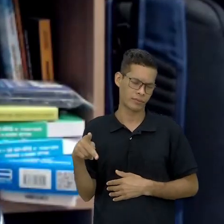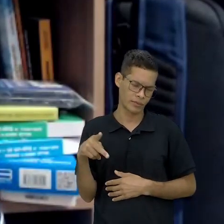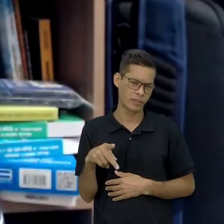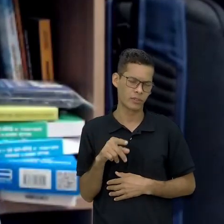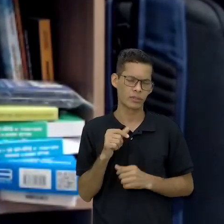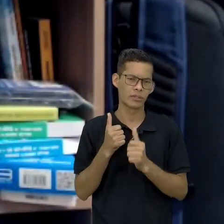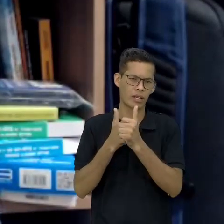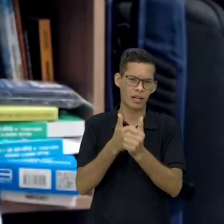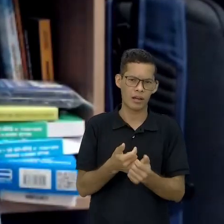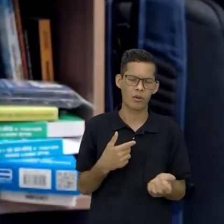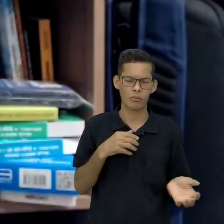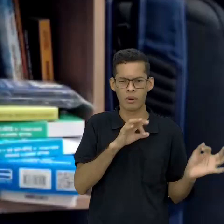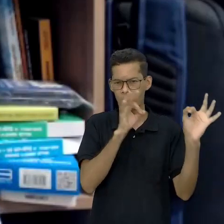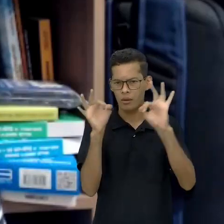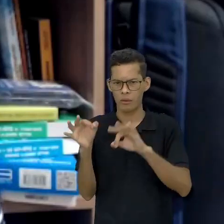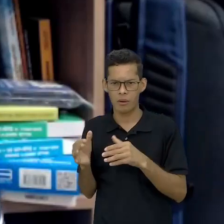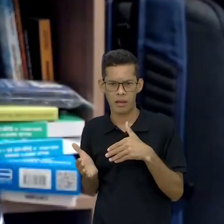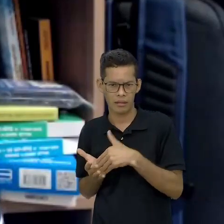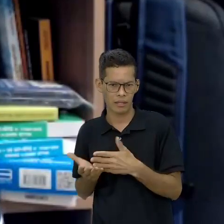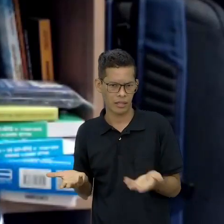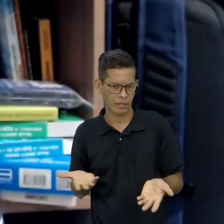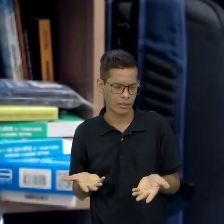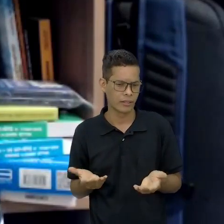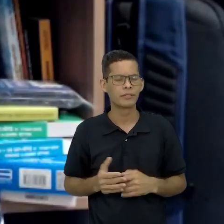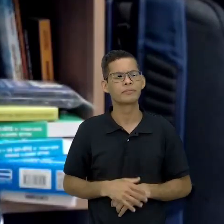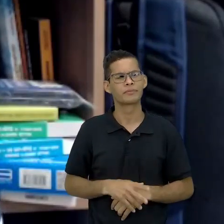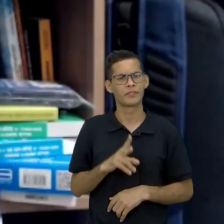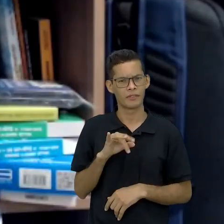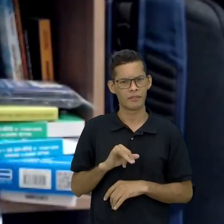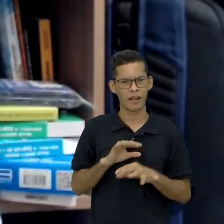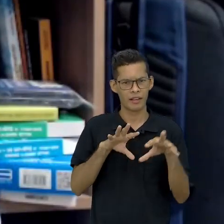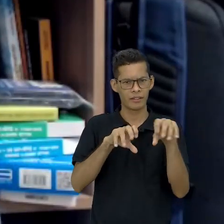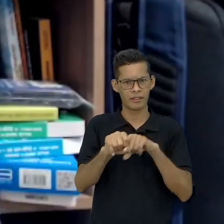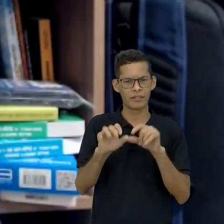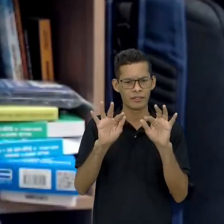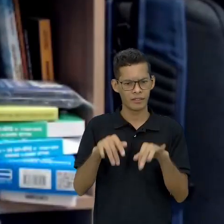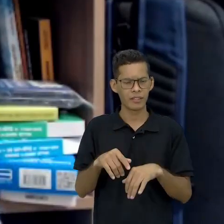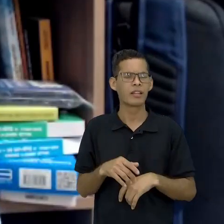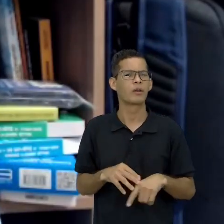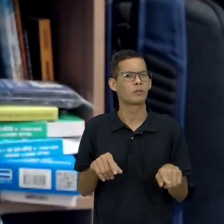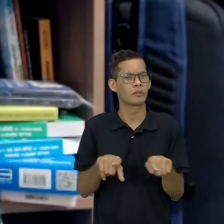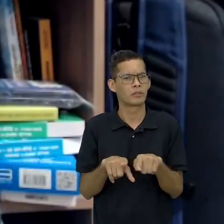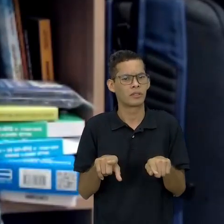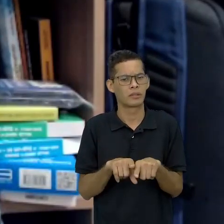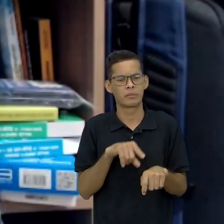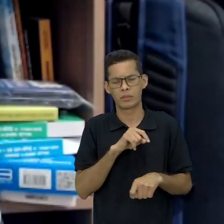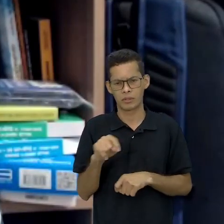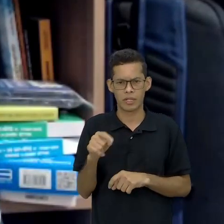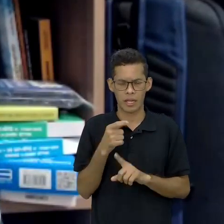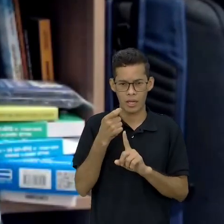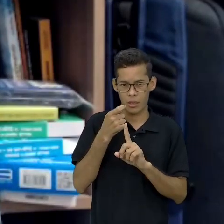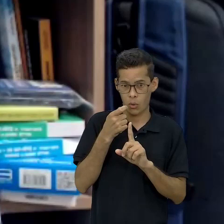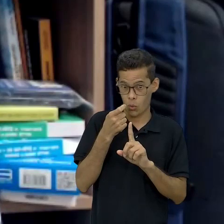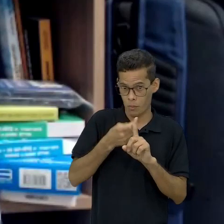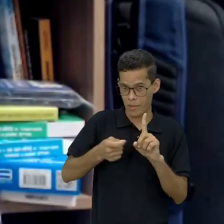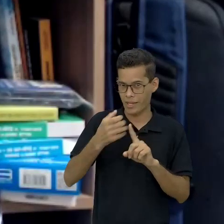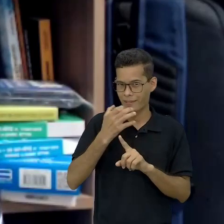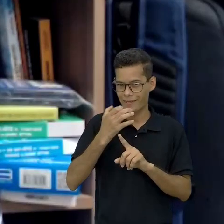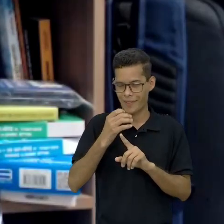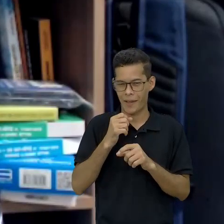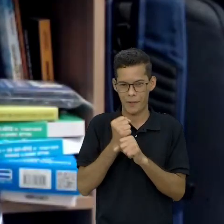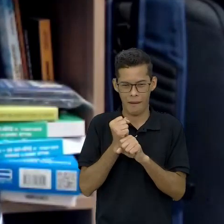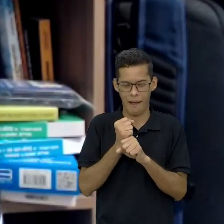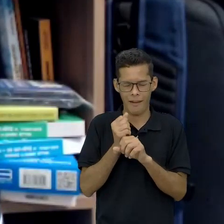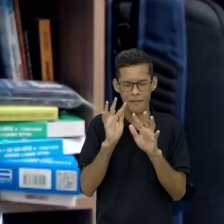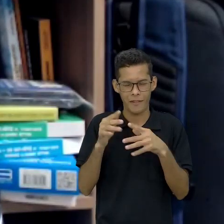de vocês até esse momento. Vamos chegando aqui ao final da formação e vamos chegando também ao final do ano, né? Então, um